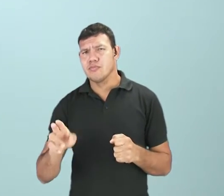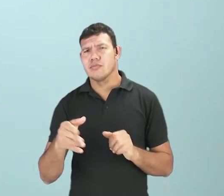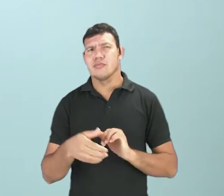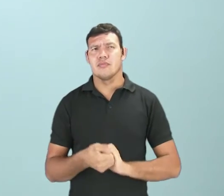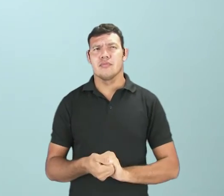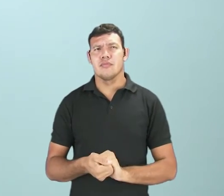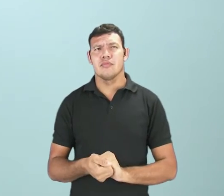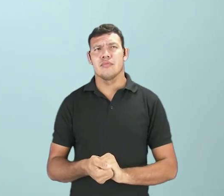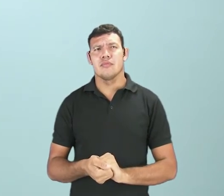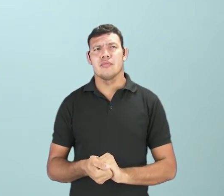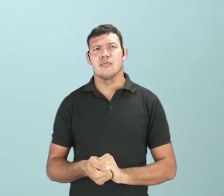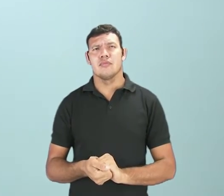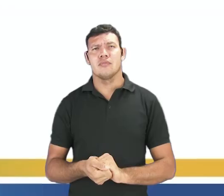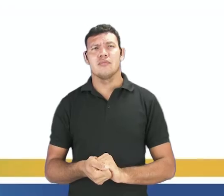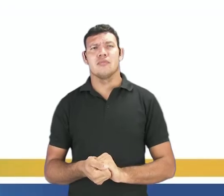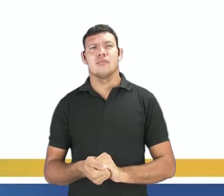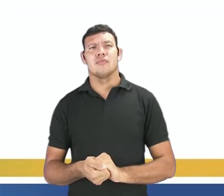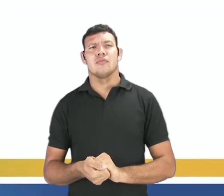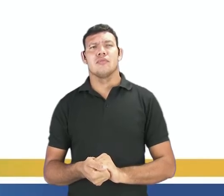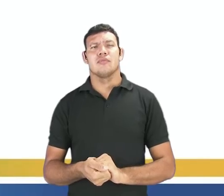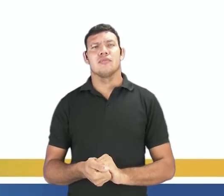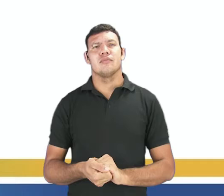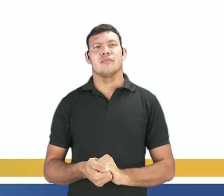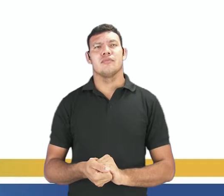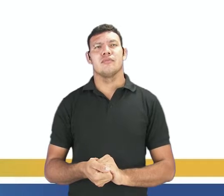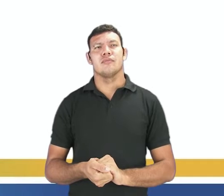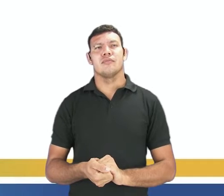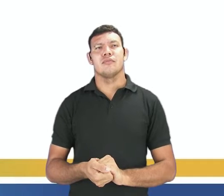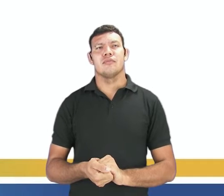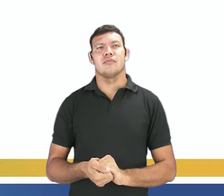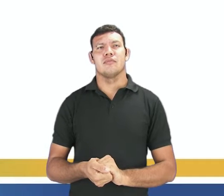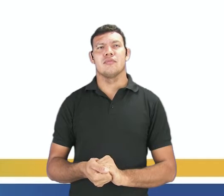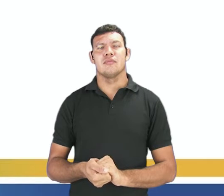Vou passar aqui a segunda questão. Nós temos aqui